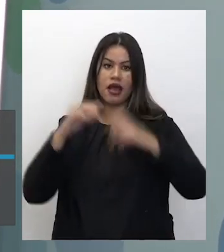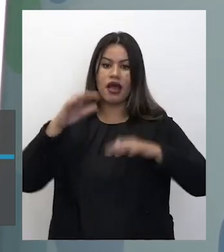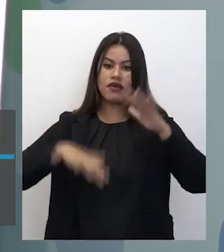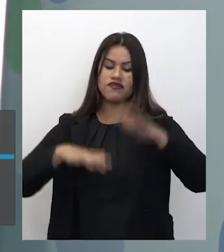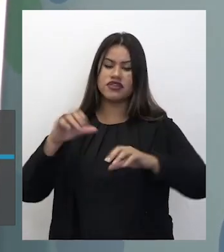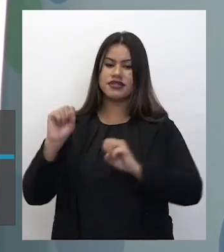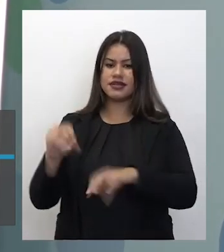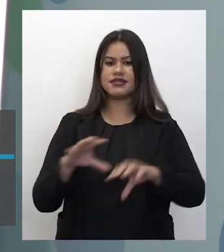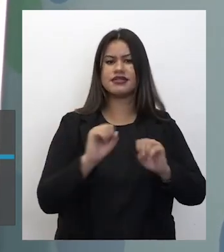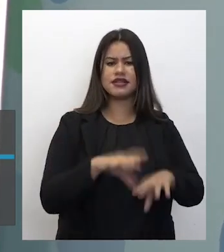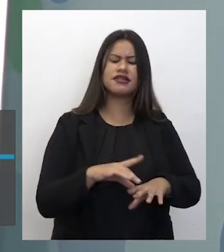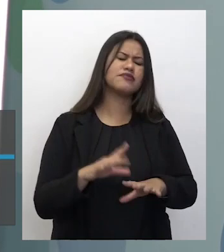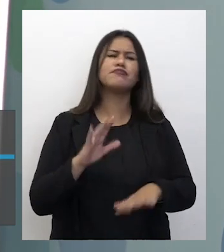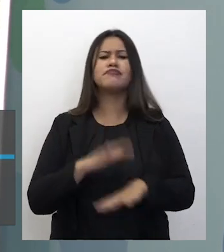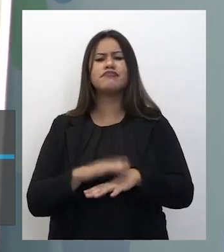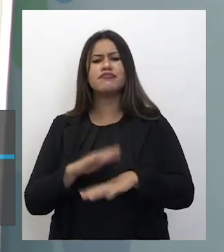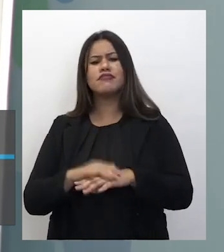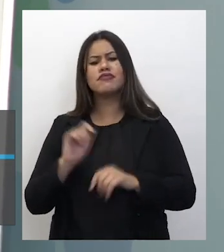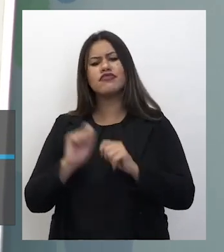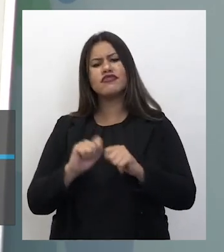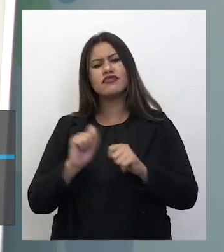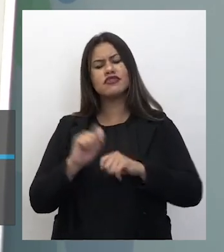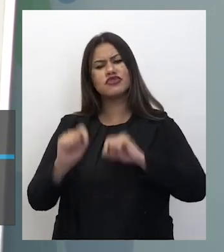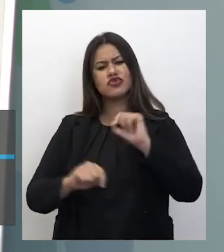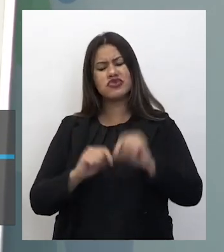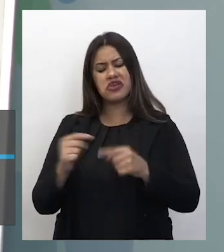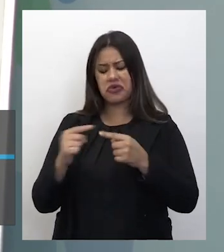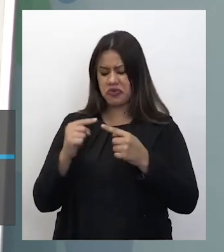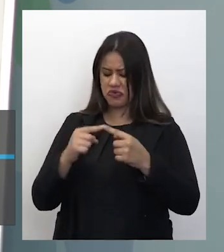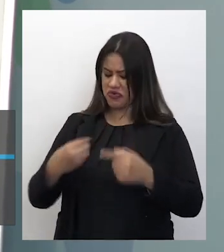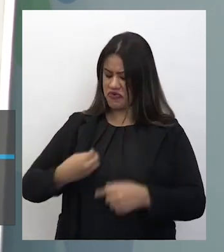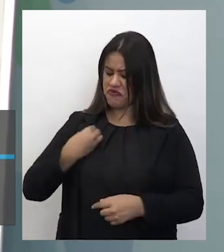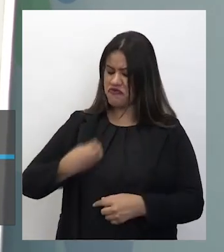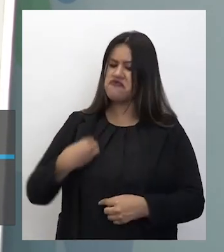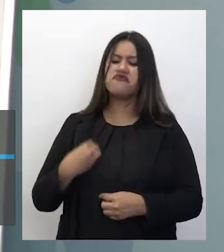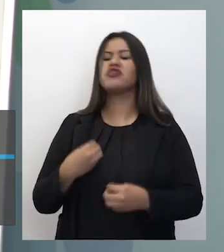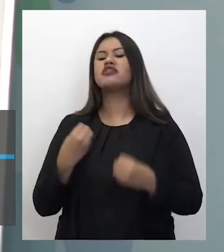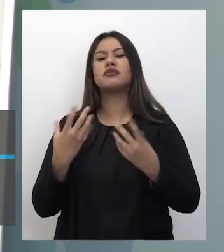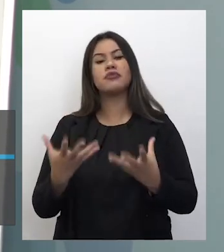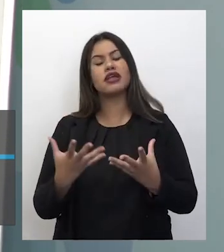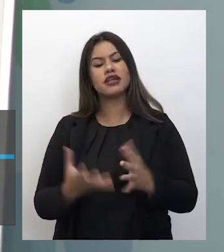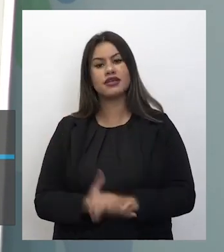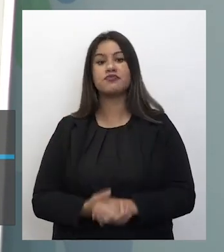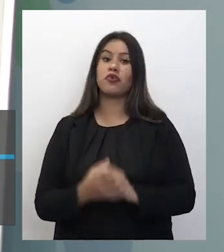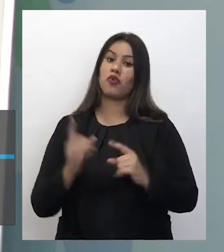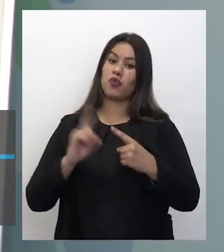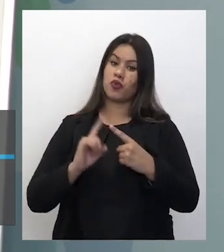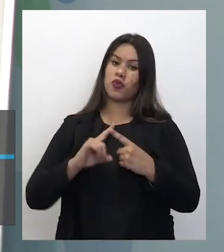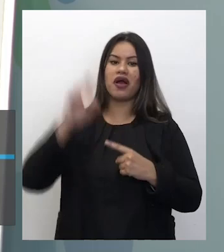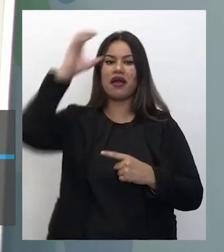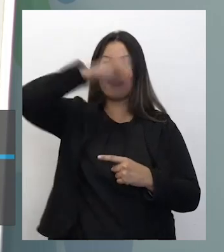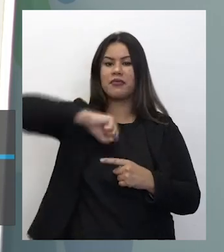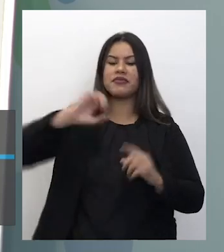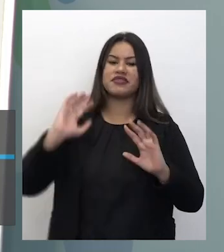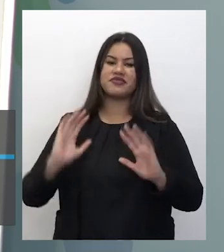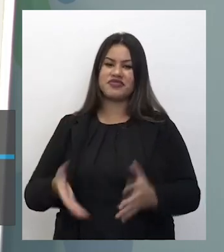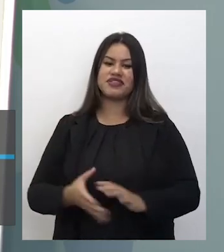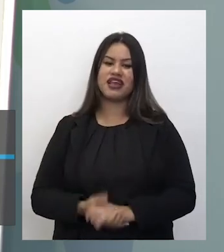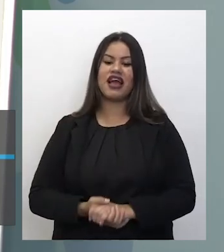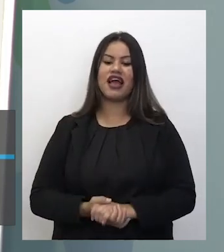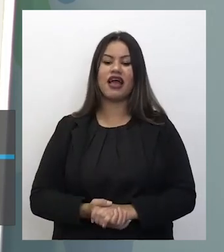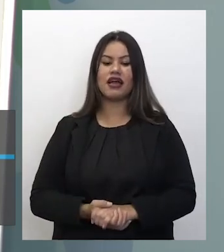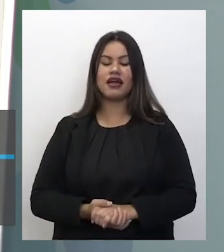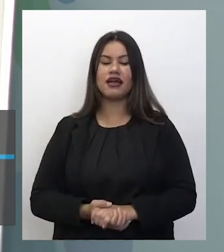aí o cara fala, o que eu vou fazer, para que isso vai servir na minha vida? Olha, você já está vendo um conhecimento. Falaram outros aqui, a